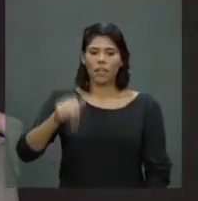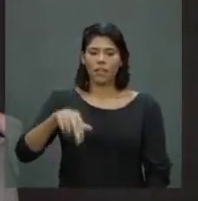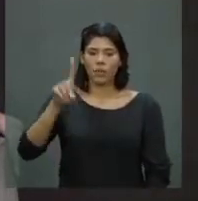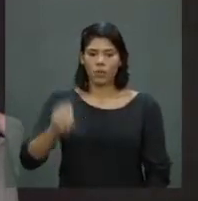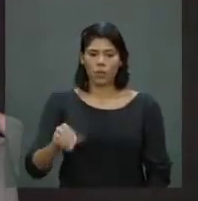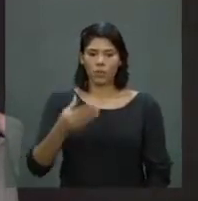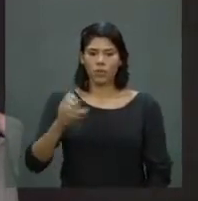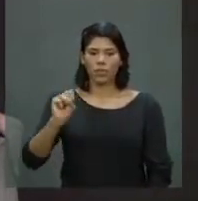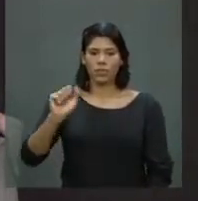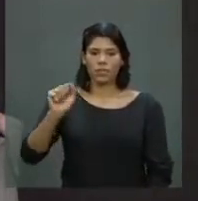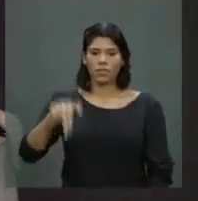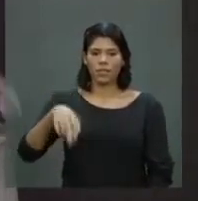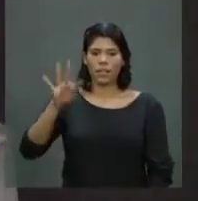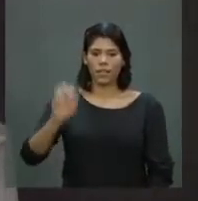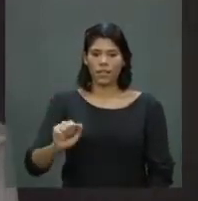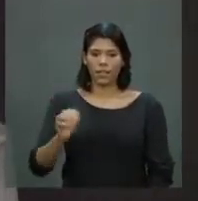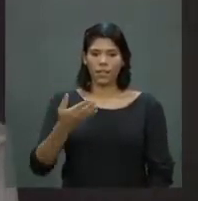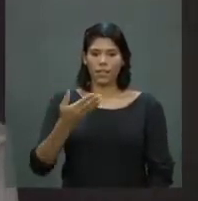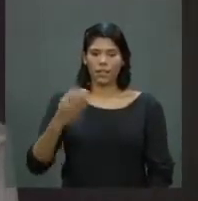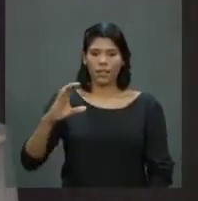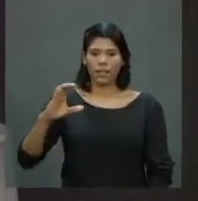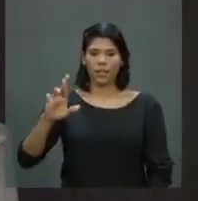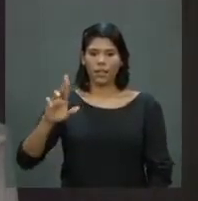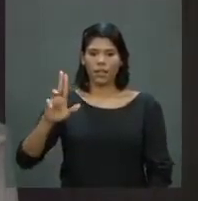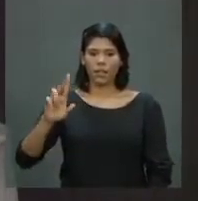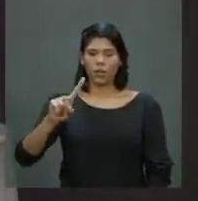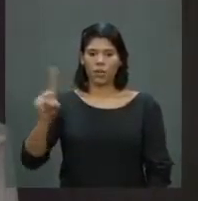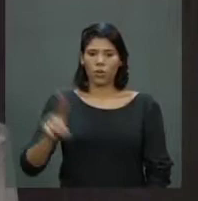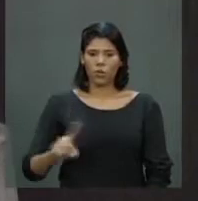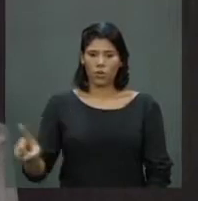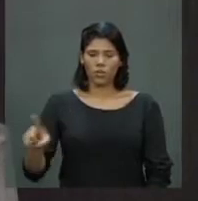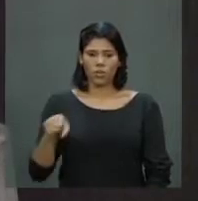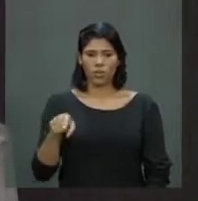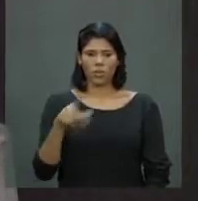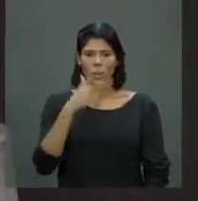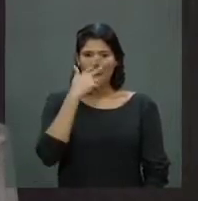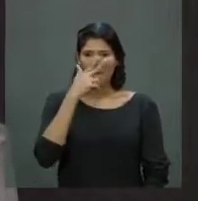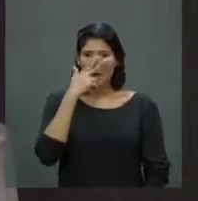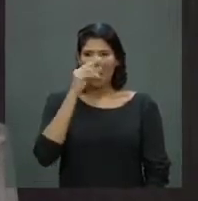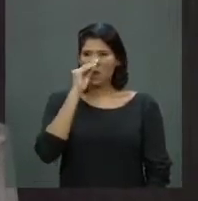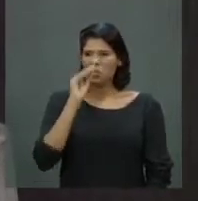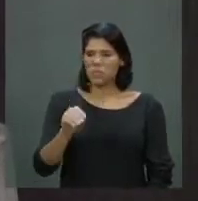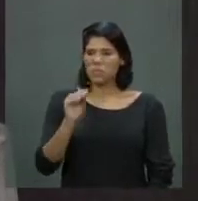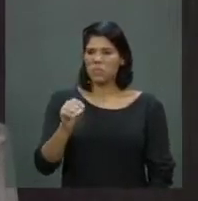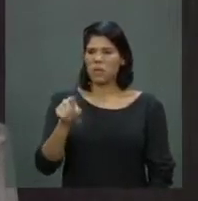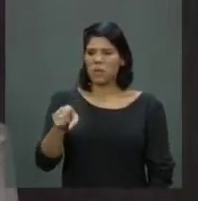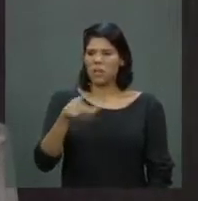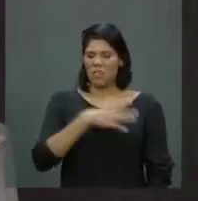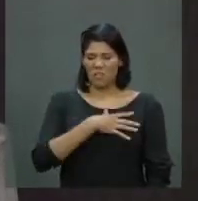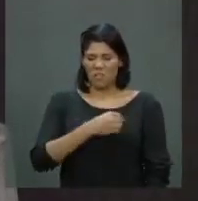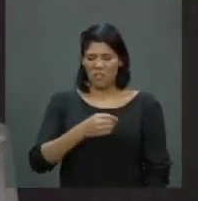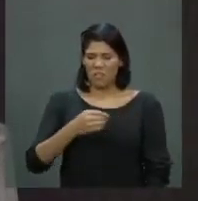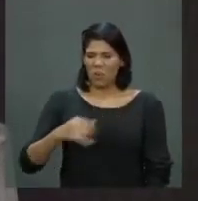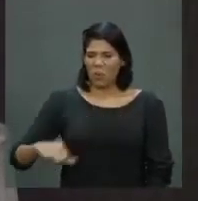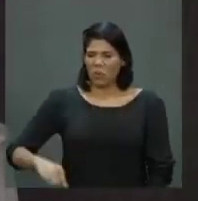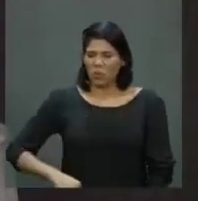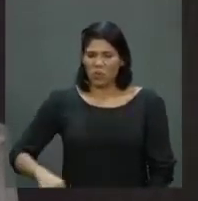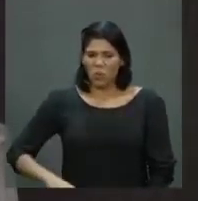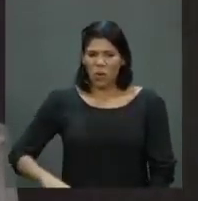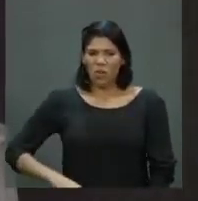sociedade brasileira. Ele despreza a dor,